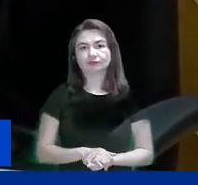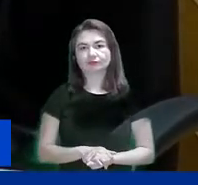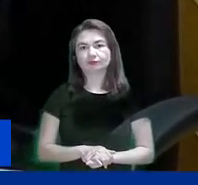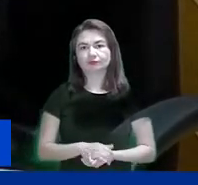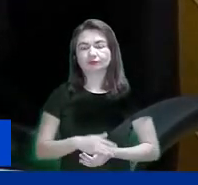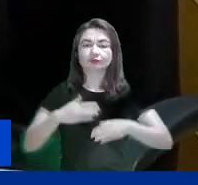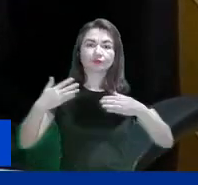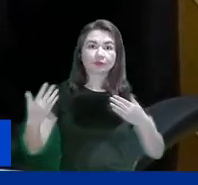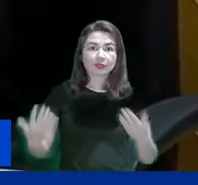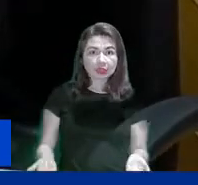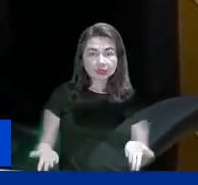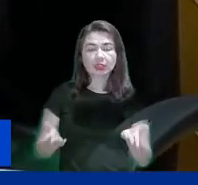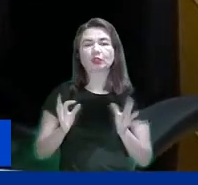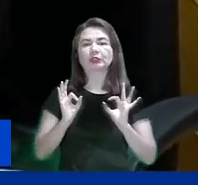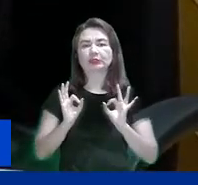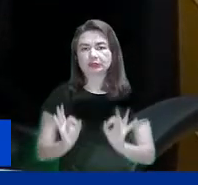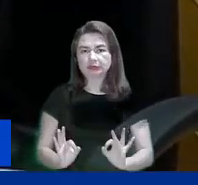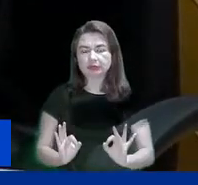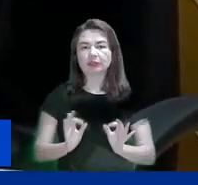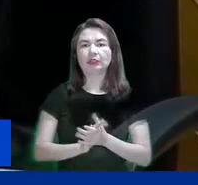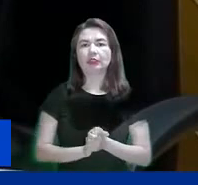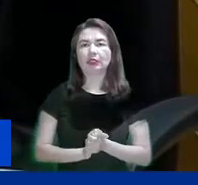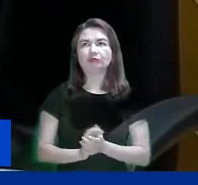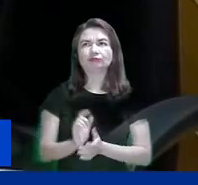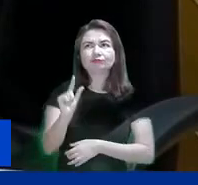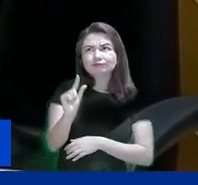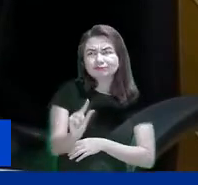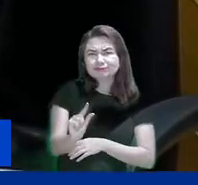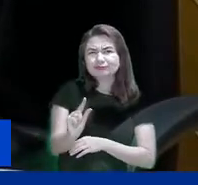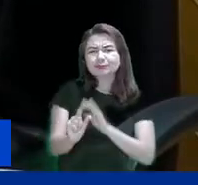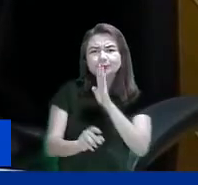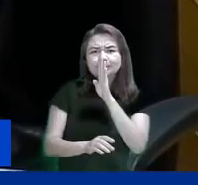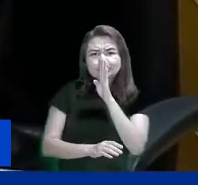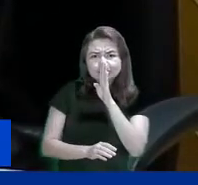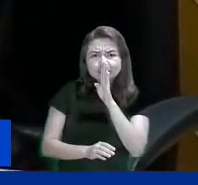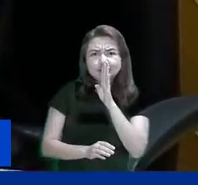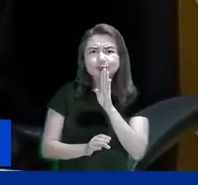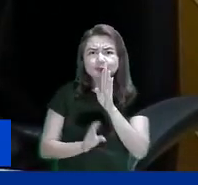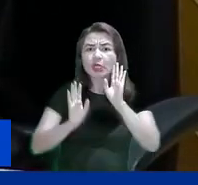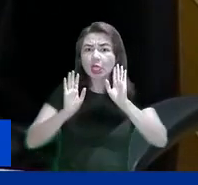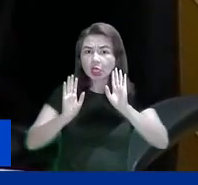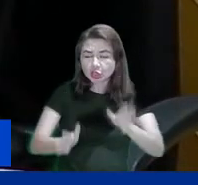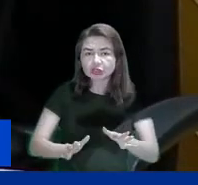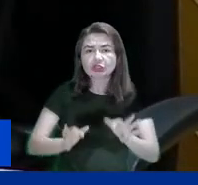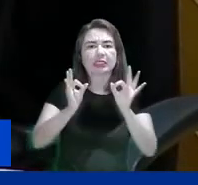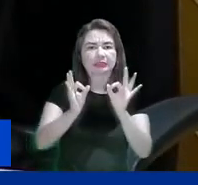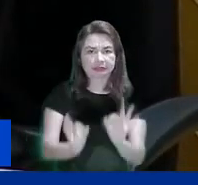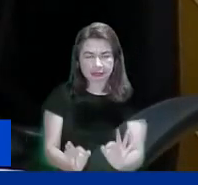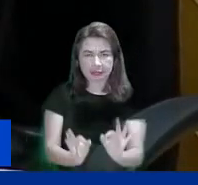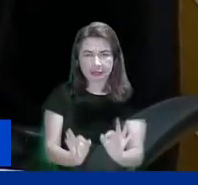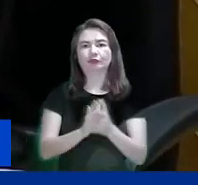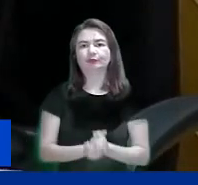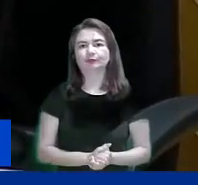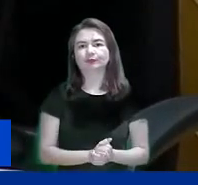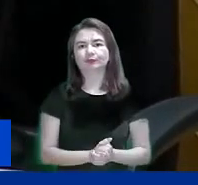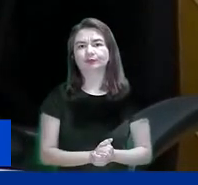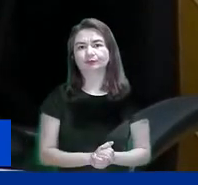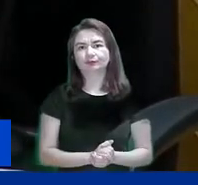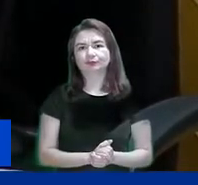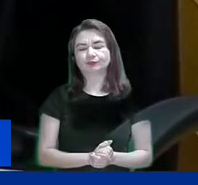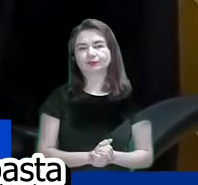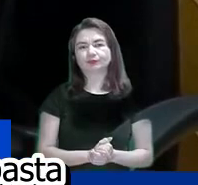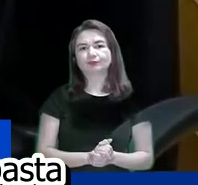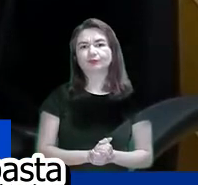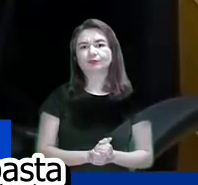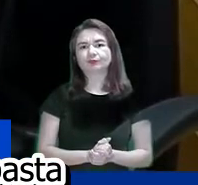em parte, a razão nessa pequena omissão já dita e suprida, quanto mais só quer se valer